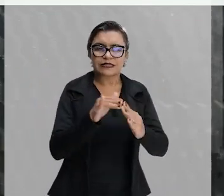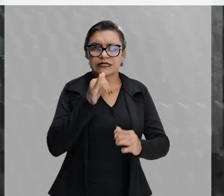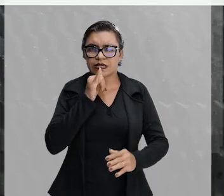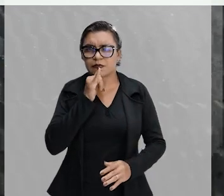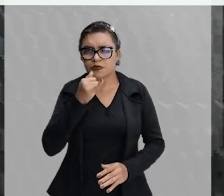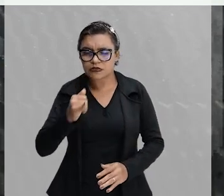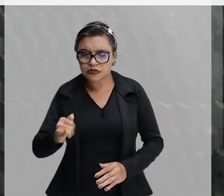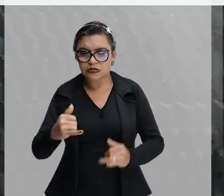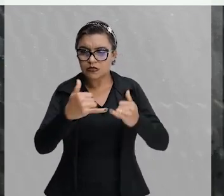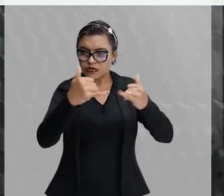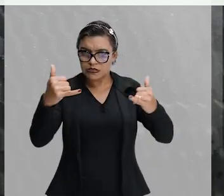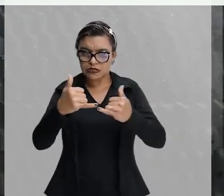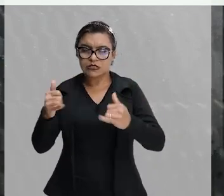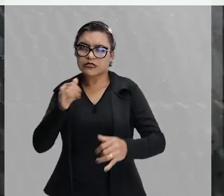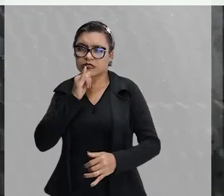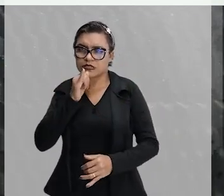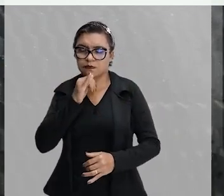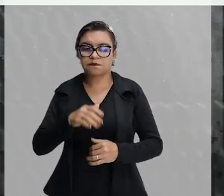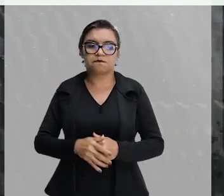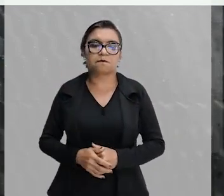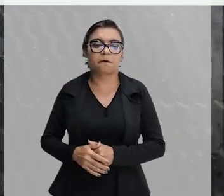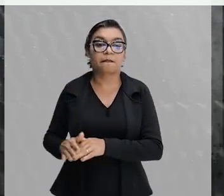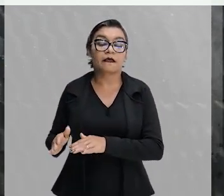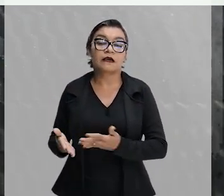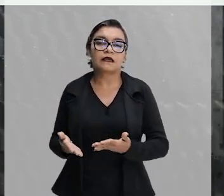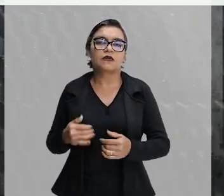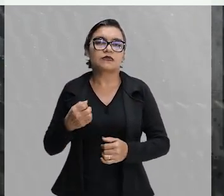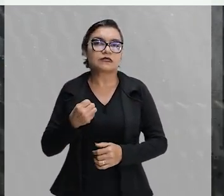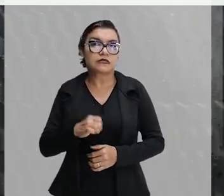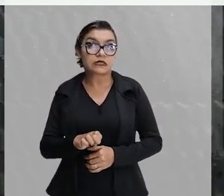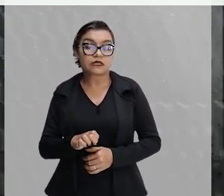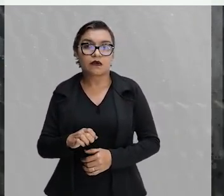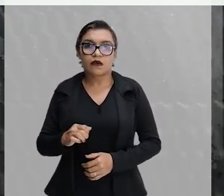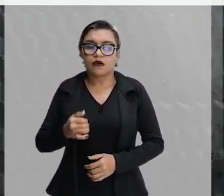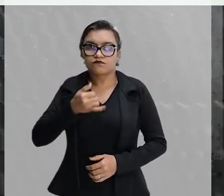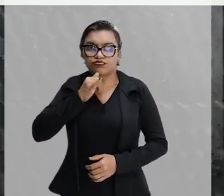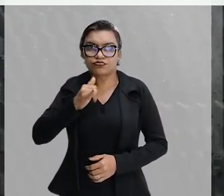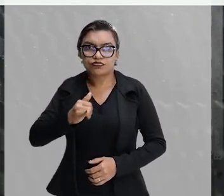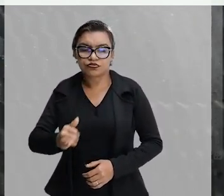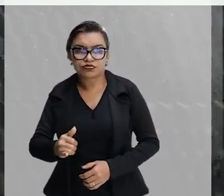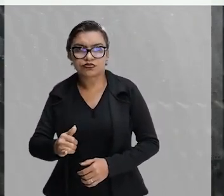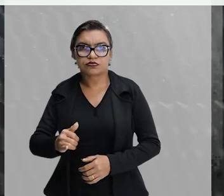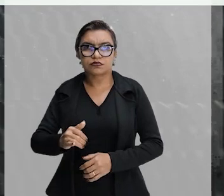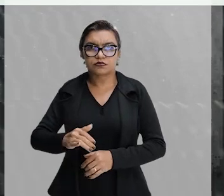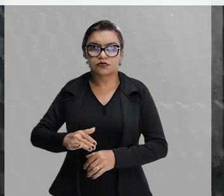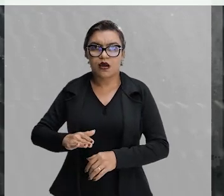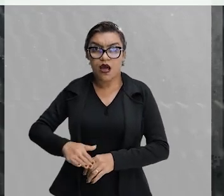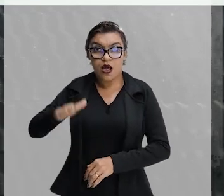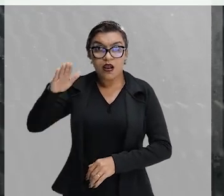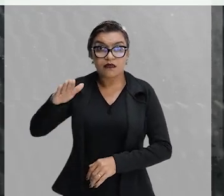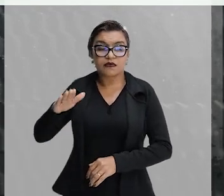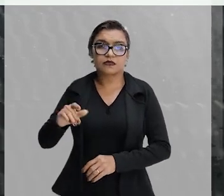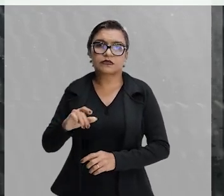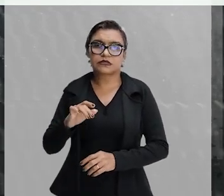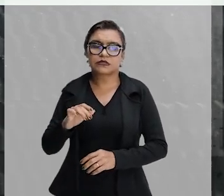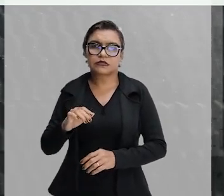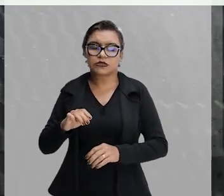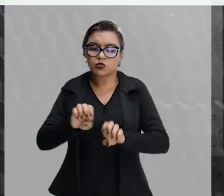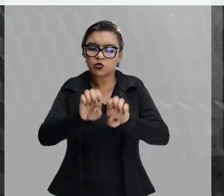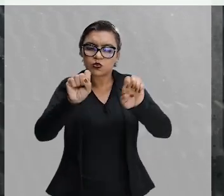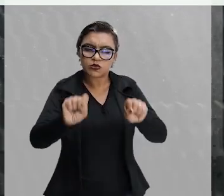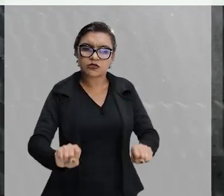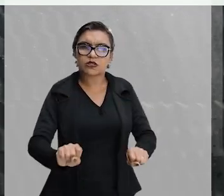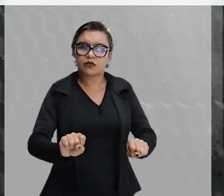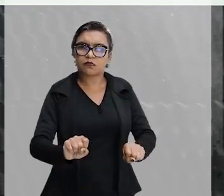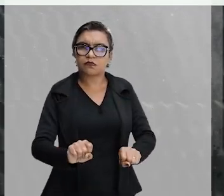exemplo, então, se tem uma sobrecarga de elétrons no sistema, ok?